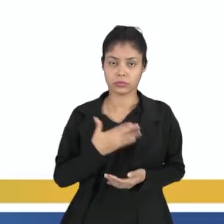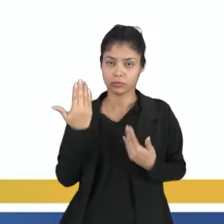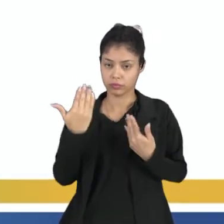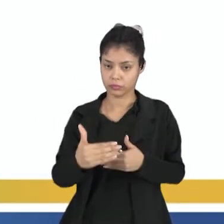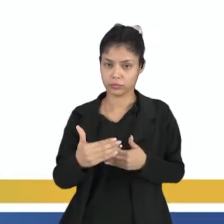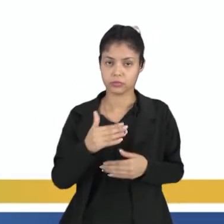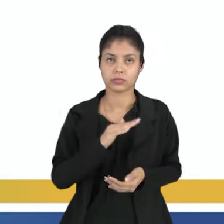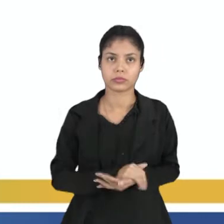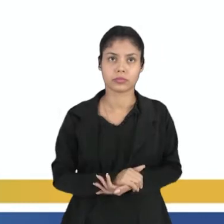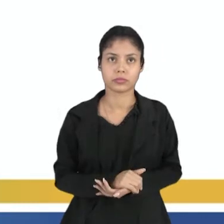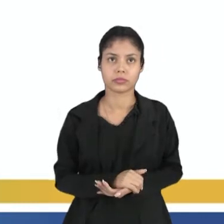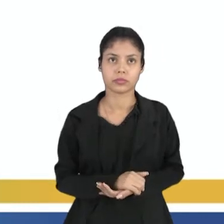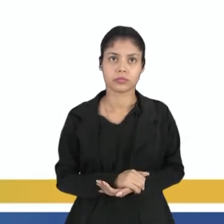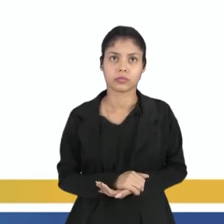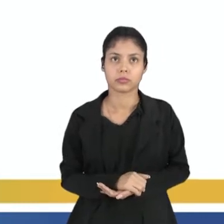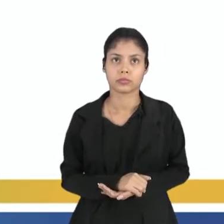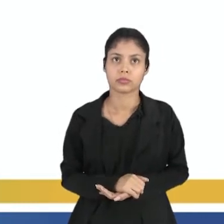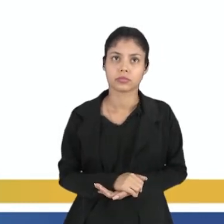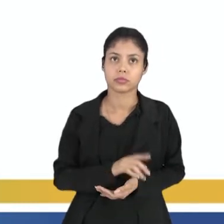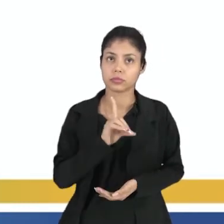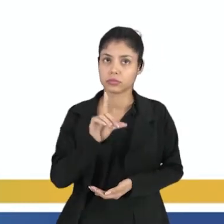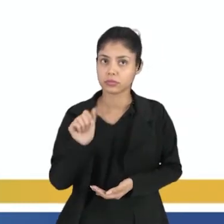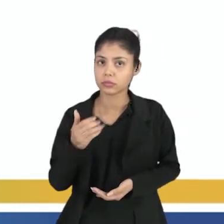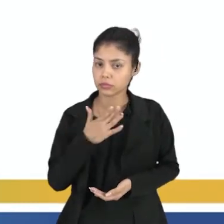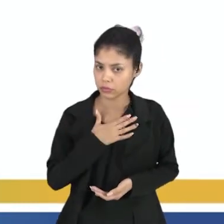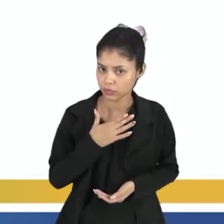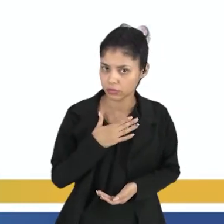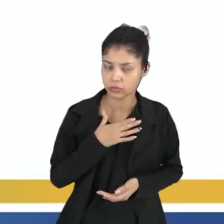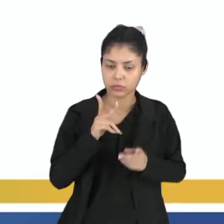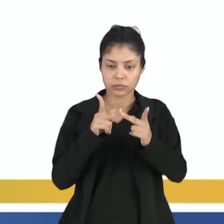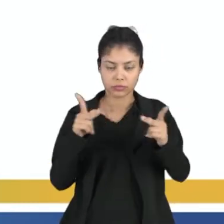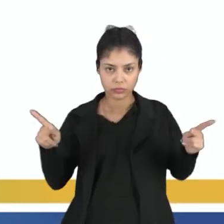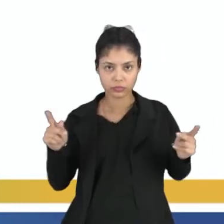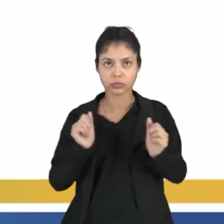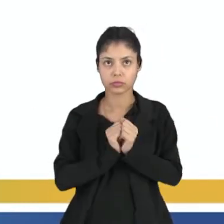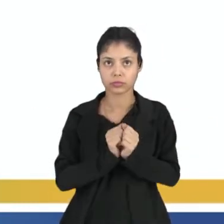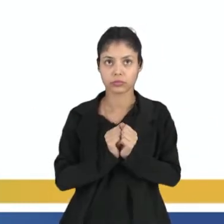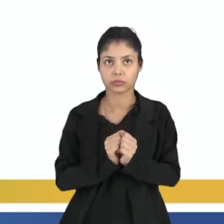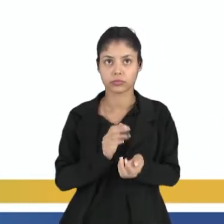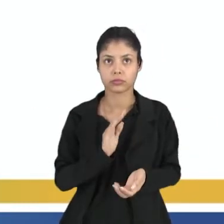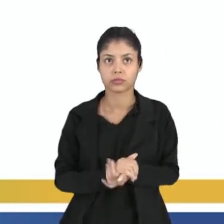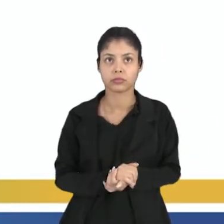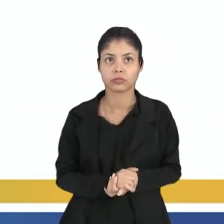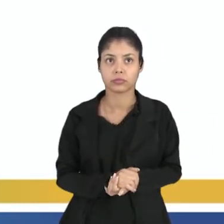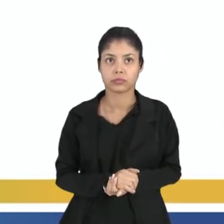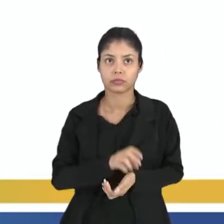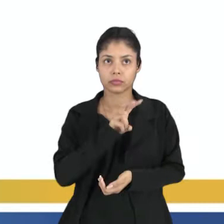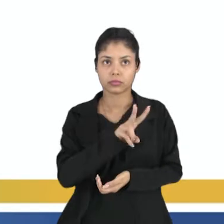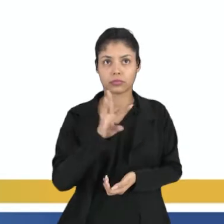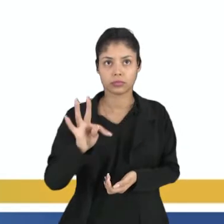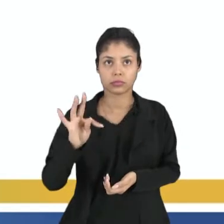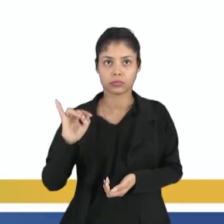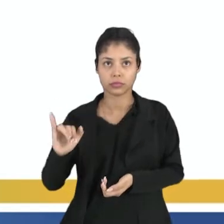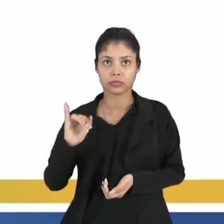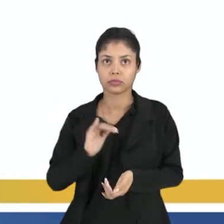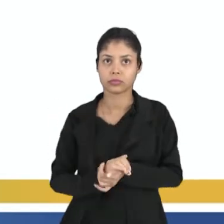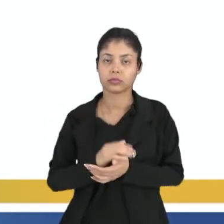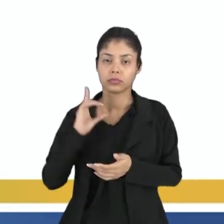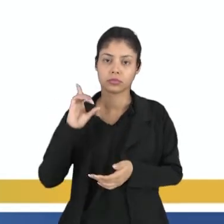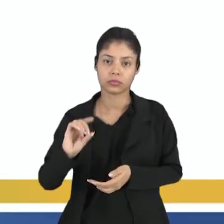Gostamos da prova, que aí o da aí é a minha preposição, que é a junção da preposição mais o artigo que dá o